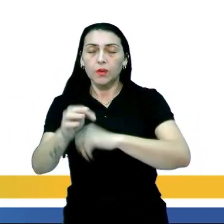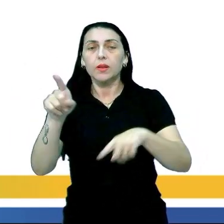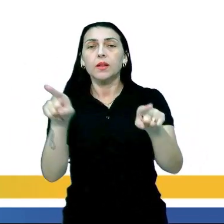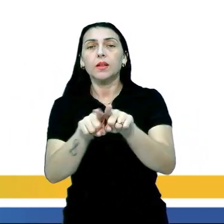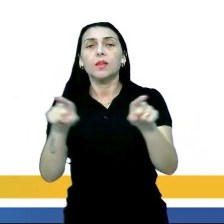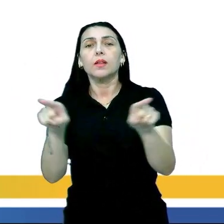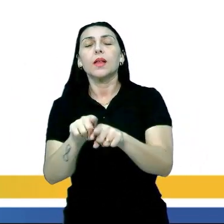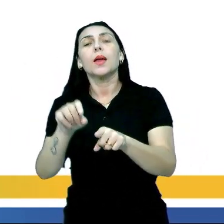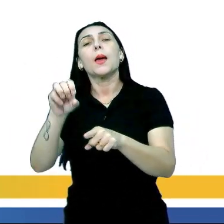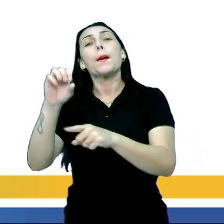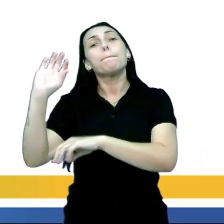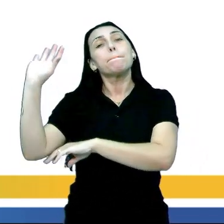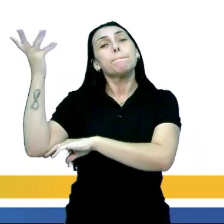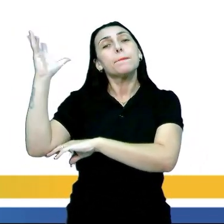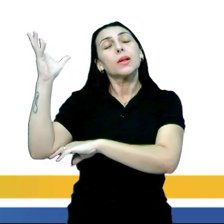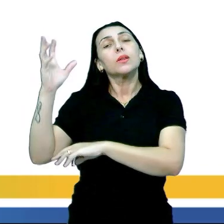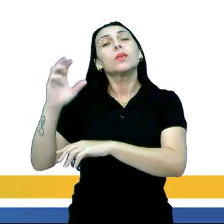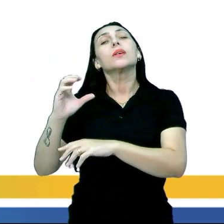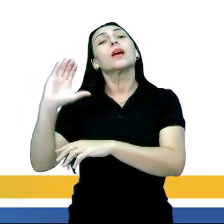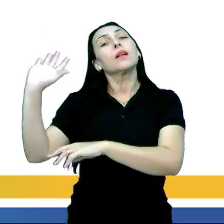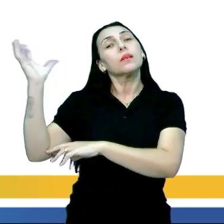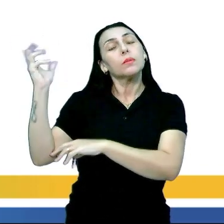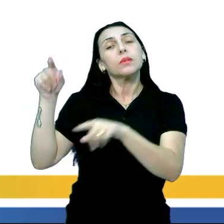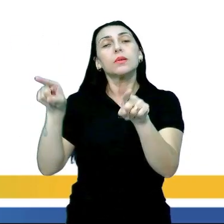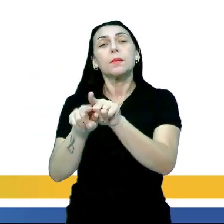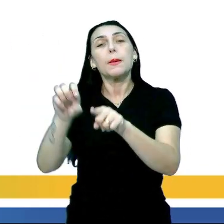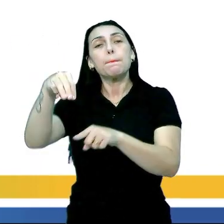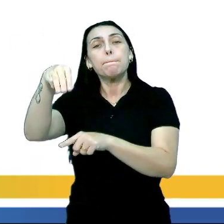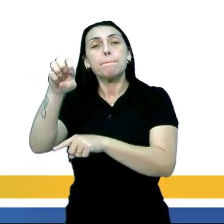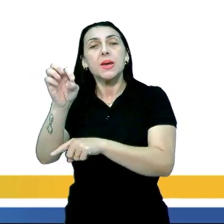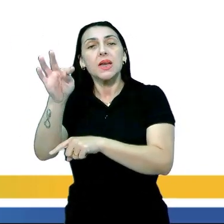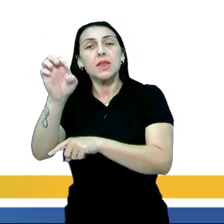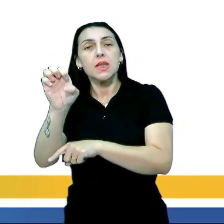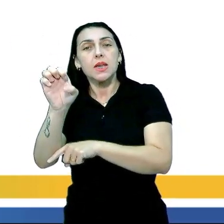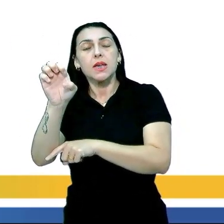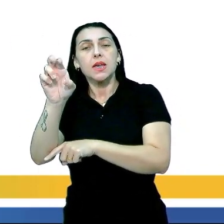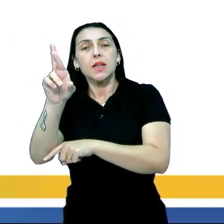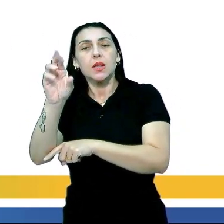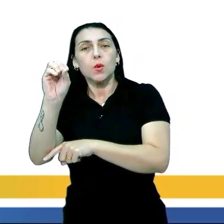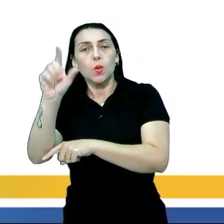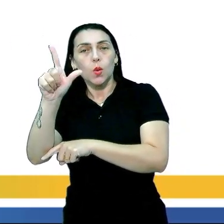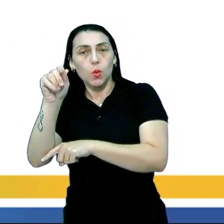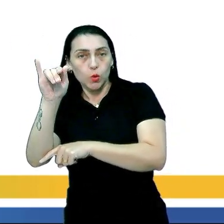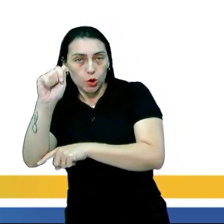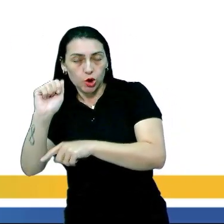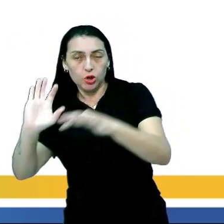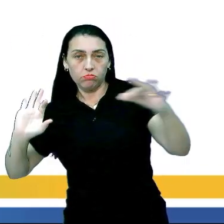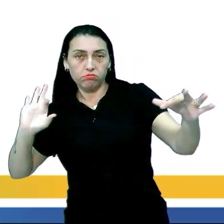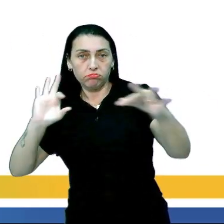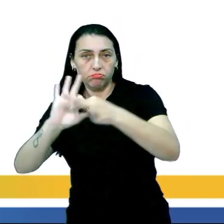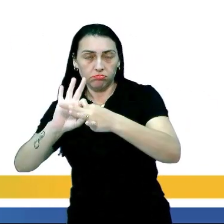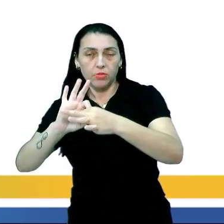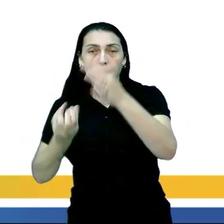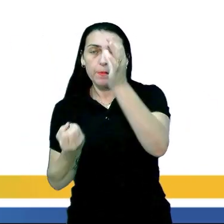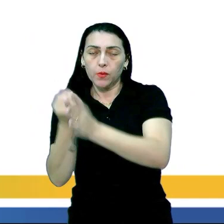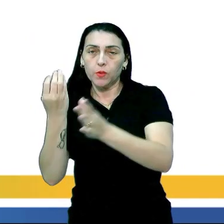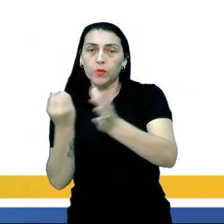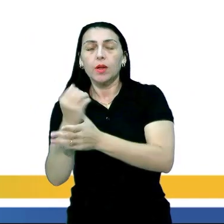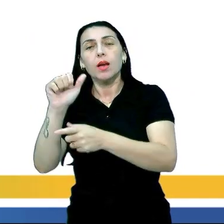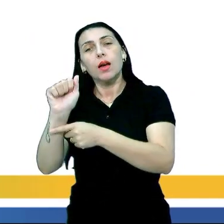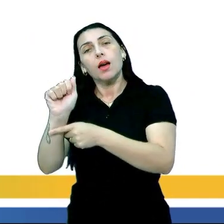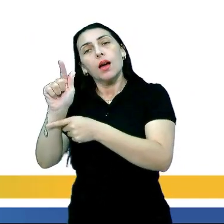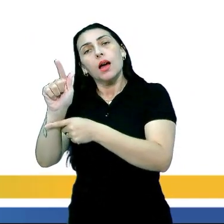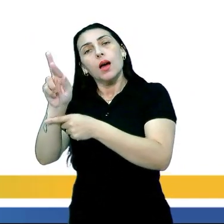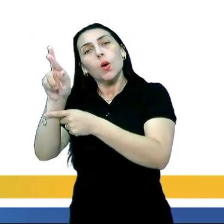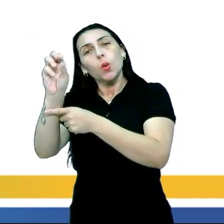até a meteorologia e a climatologia. Então, essa é toda a cadeia produtiva interligada ao agronegócio que